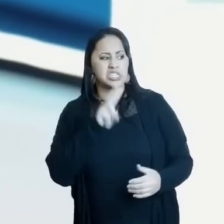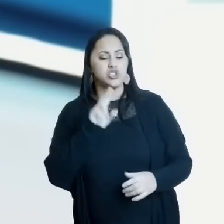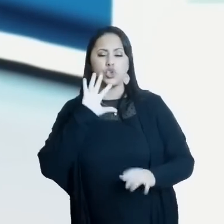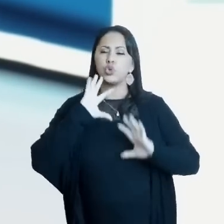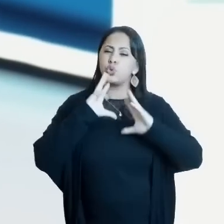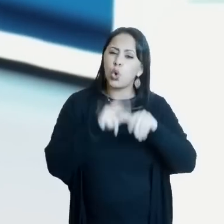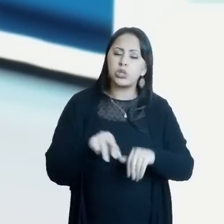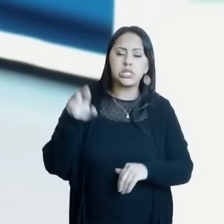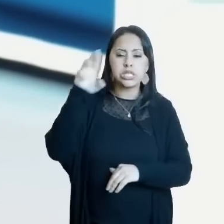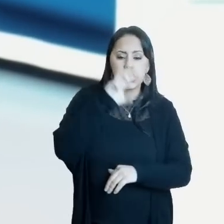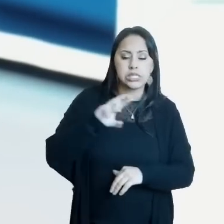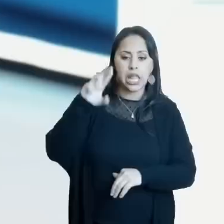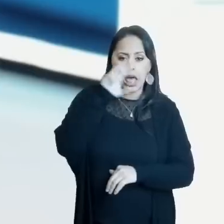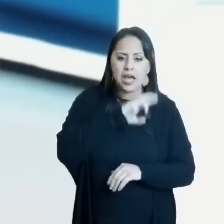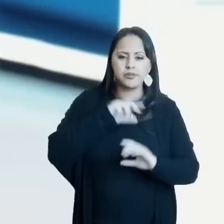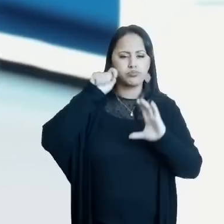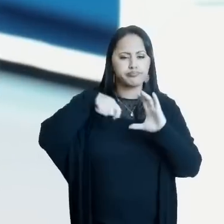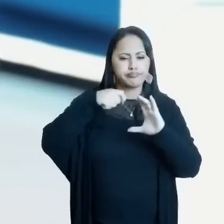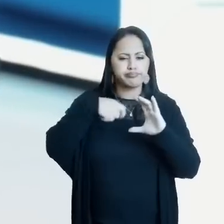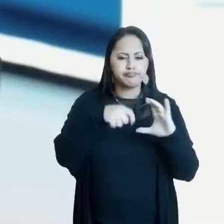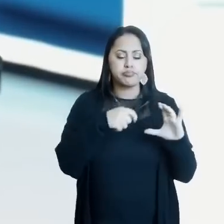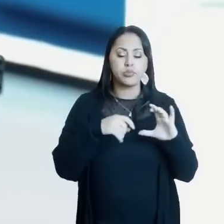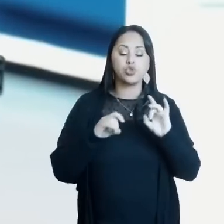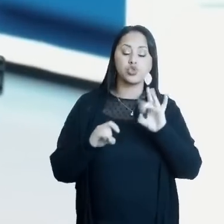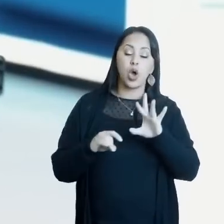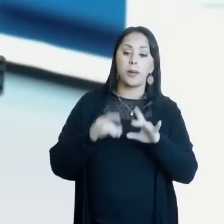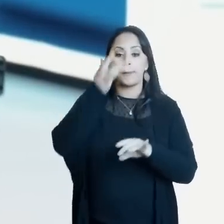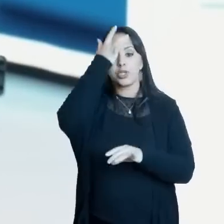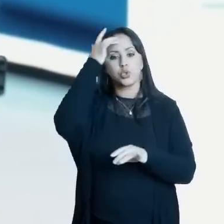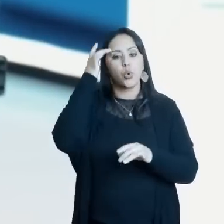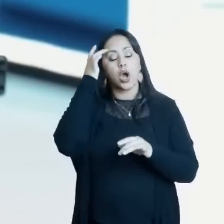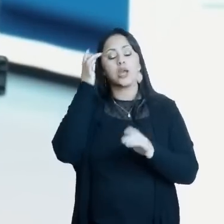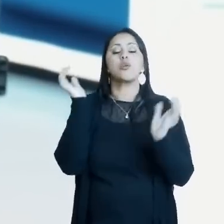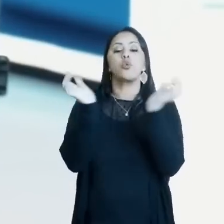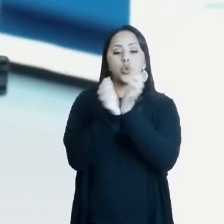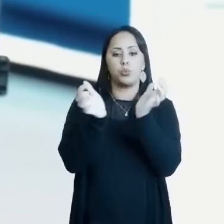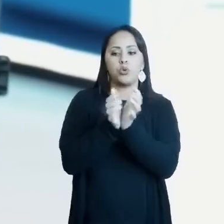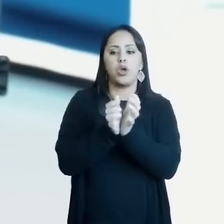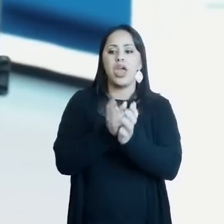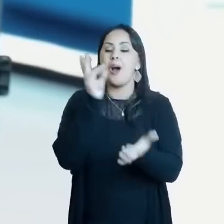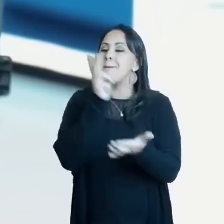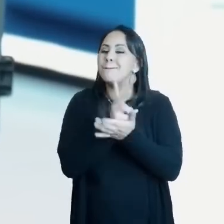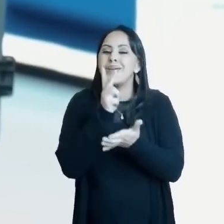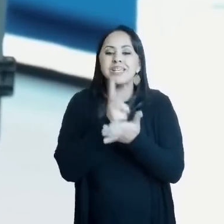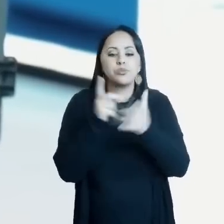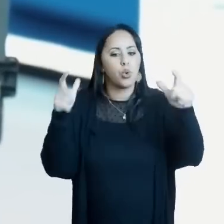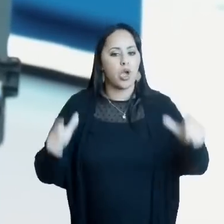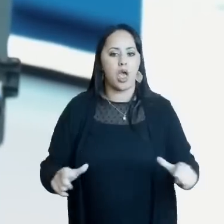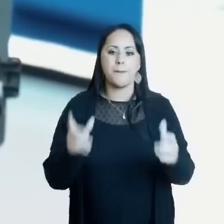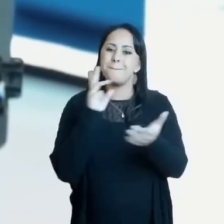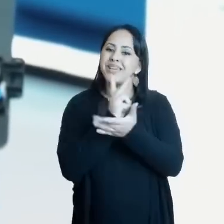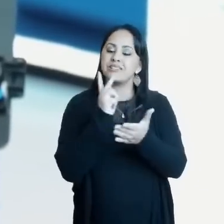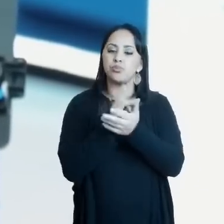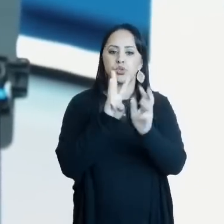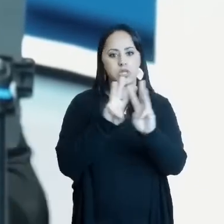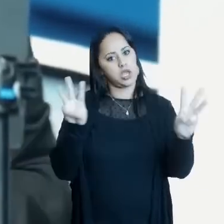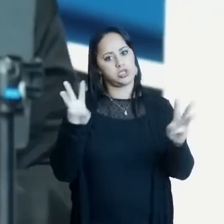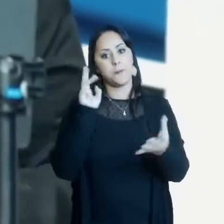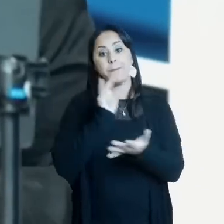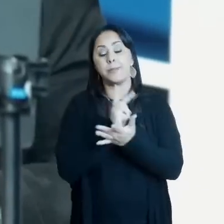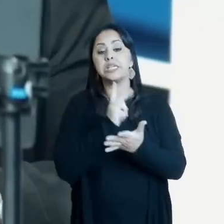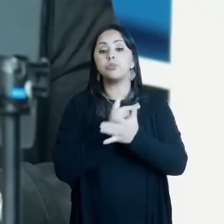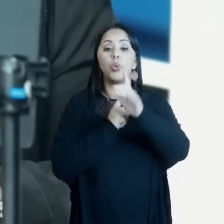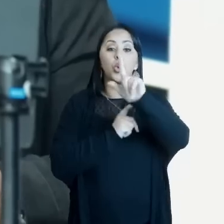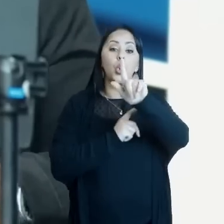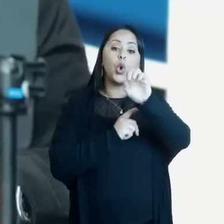gravado, a gente não deixa gravado, que só para quem é membro do clube, é o mesmo lugar, é a mesma plataforma, você vai logar com o mesmo usuário e senha que